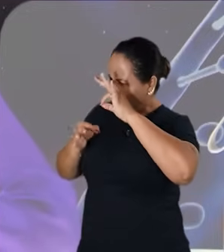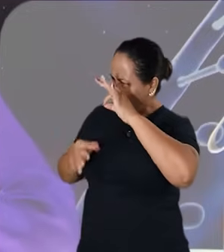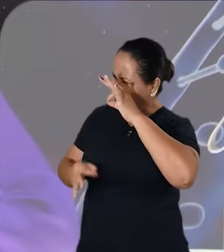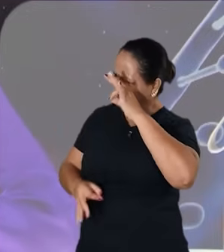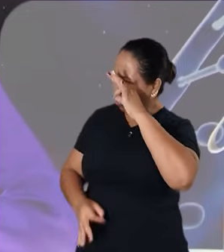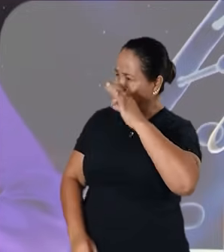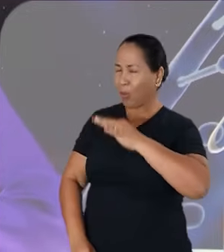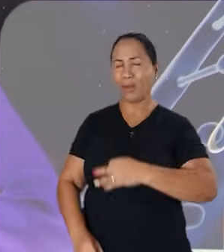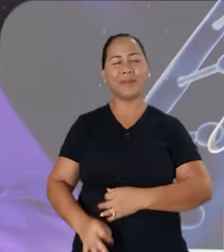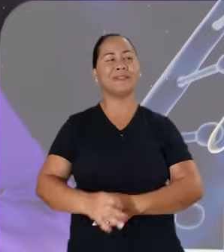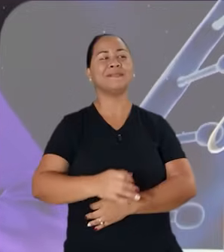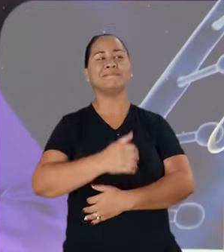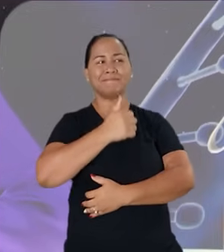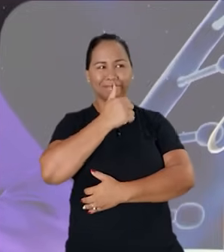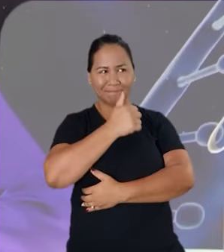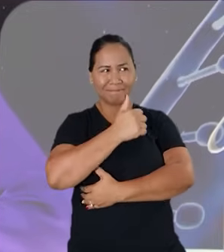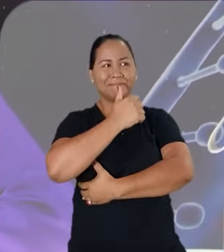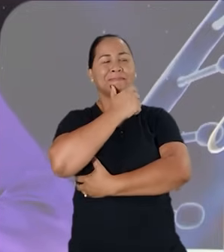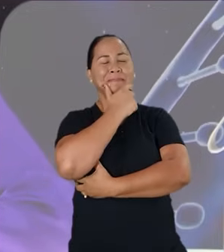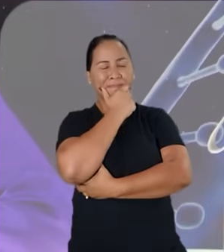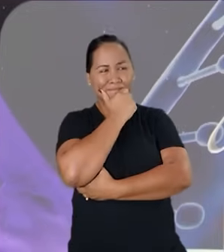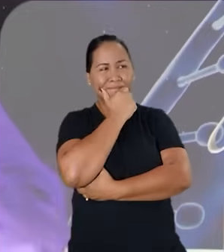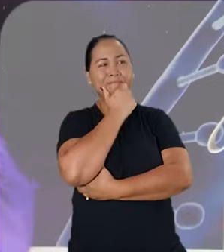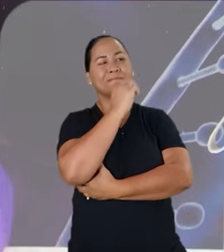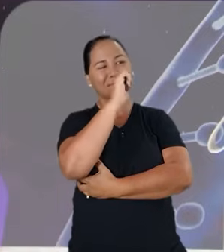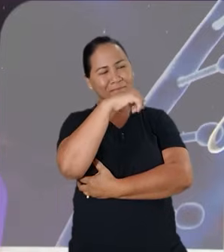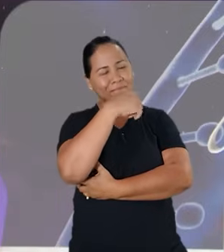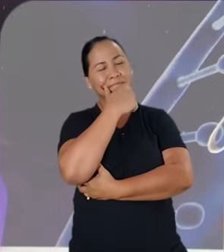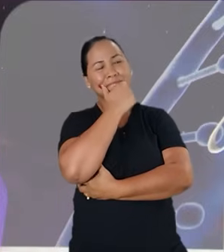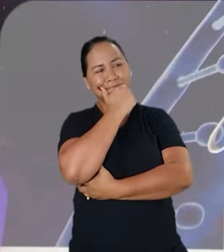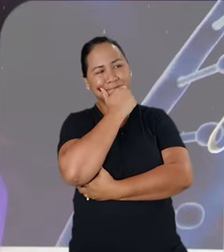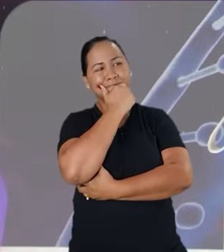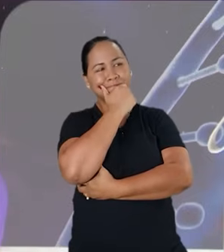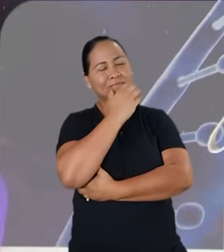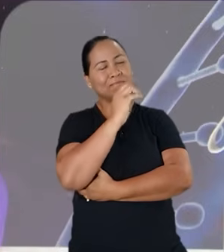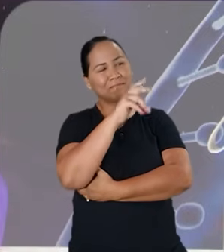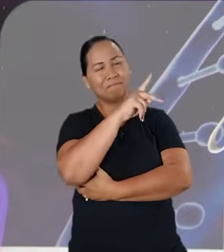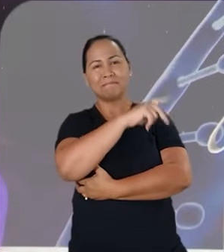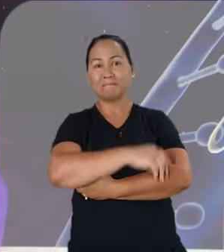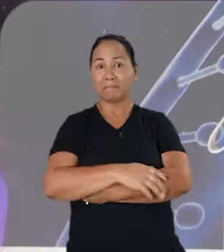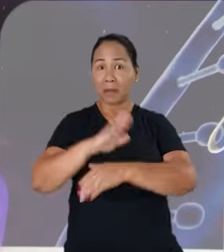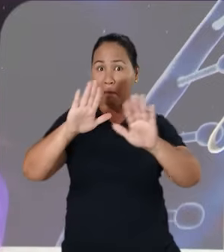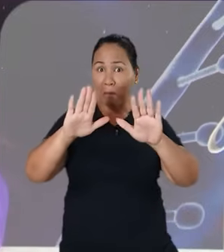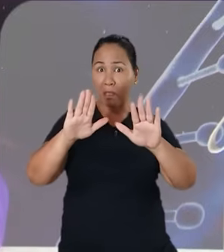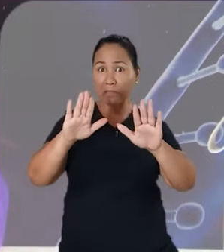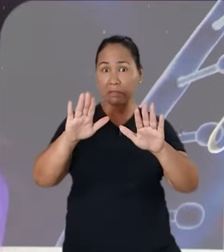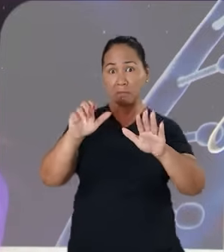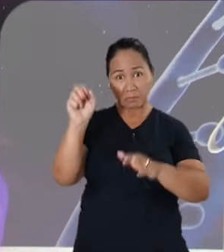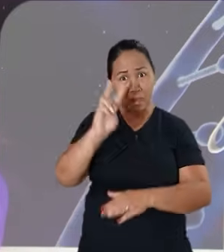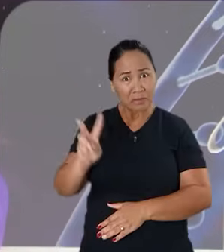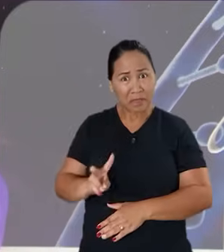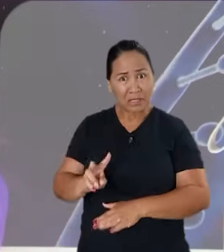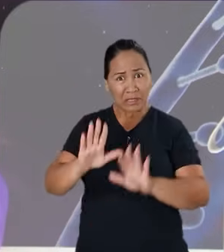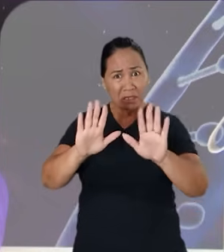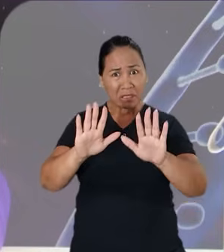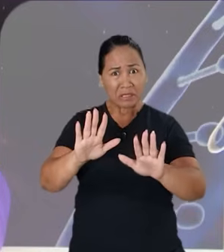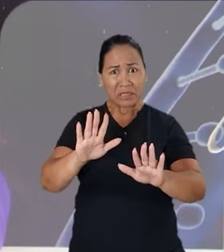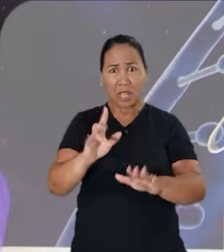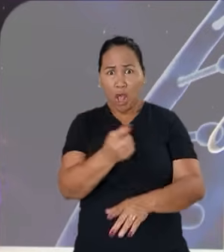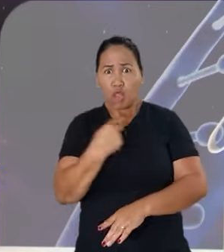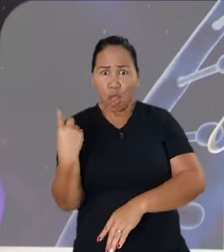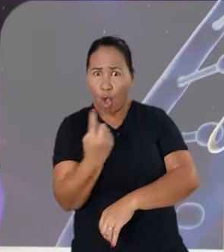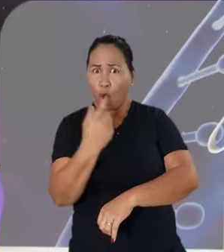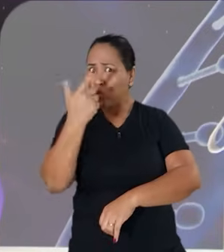servir. Aquilo é ajudar. E nós, pais, que temos uma vida corrida, uma vida intensa,